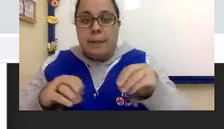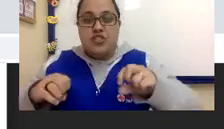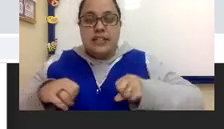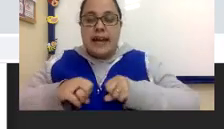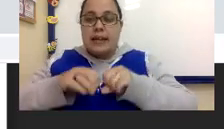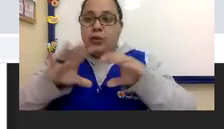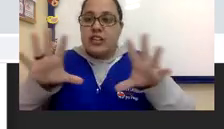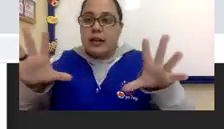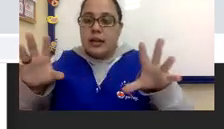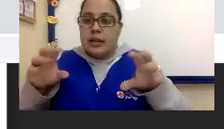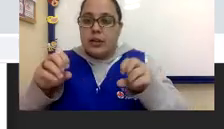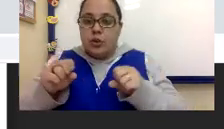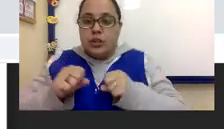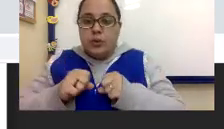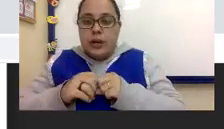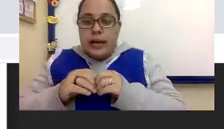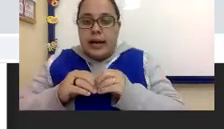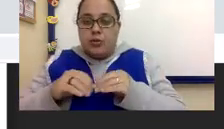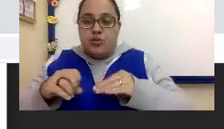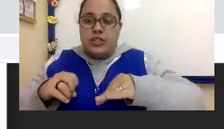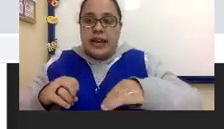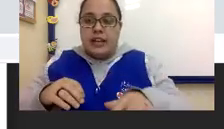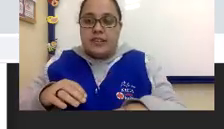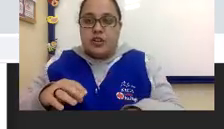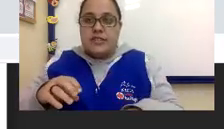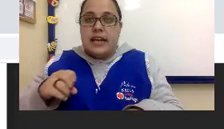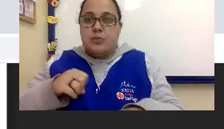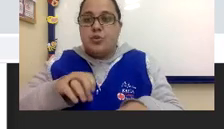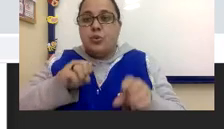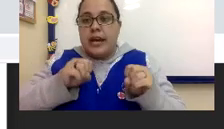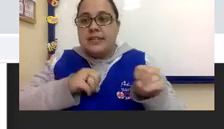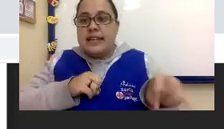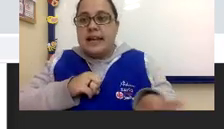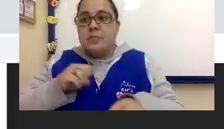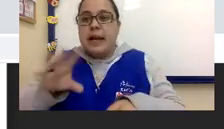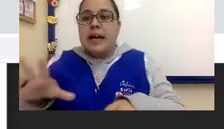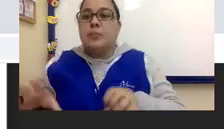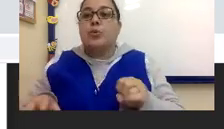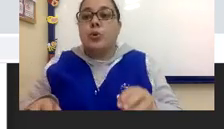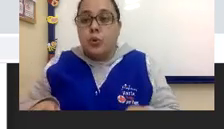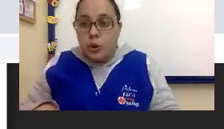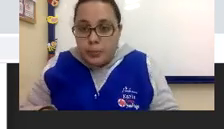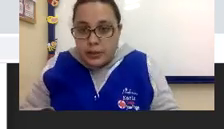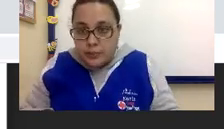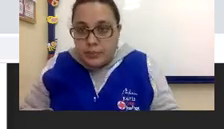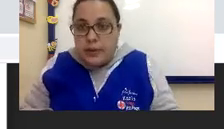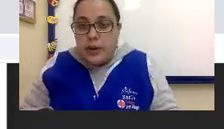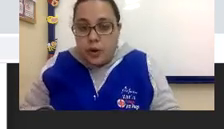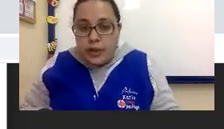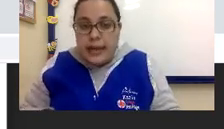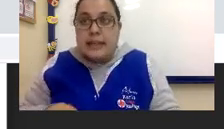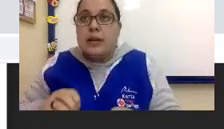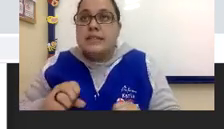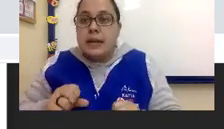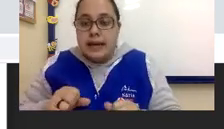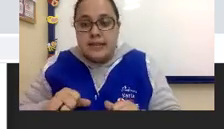né? É a partir dela que todos os nutrientes que nós temos, tudo, eles é espalhado por todo o corpo humano.